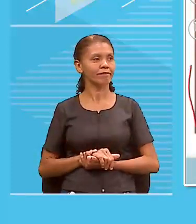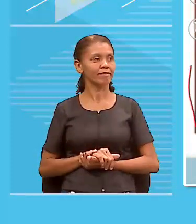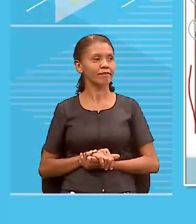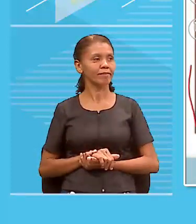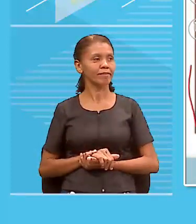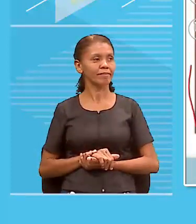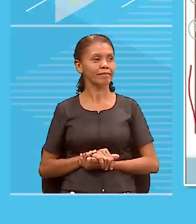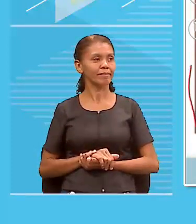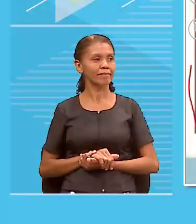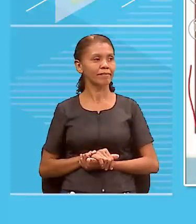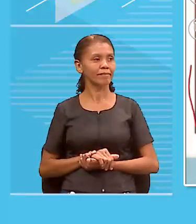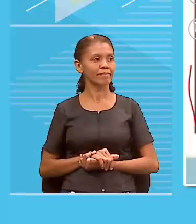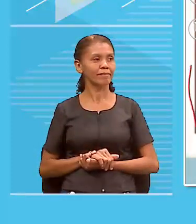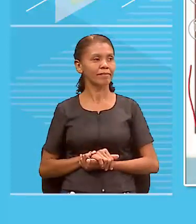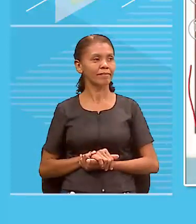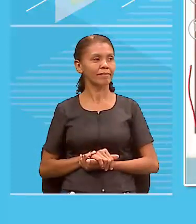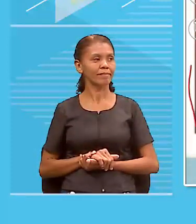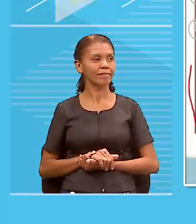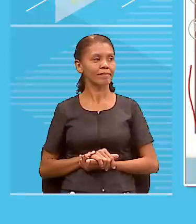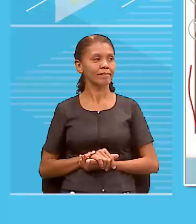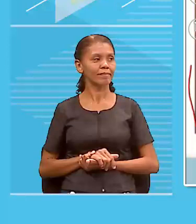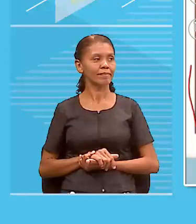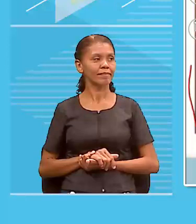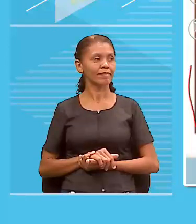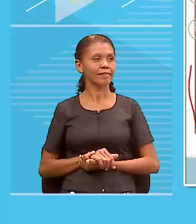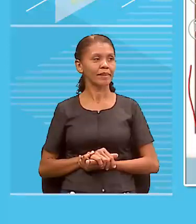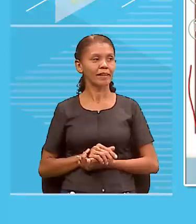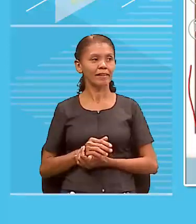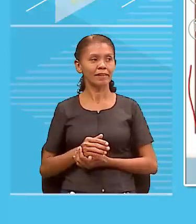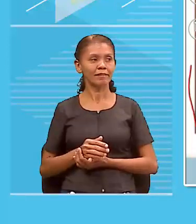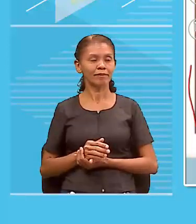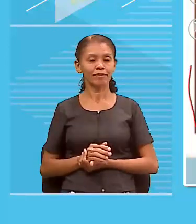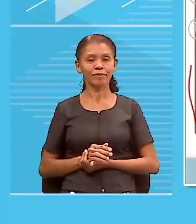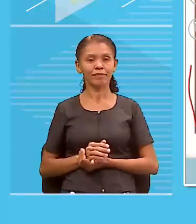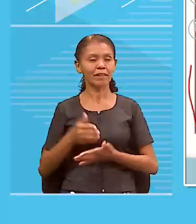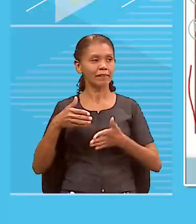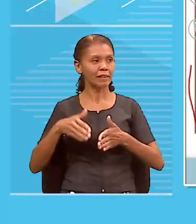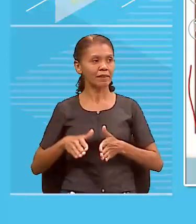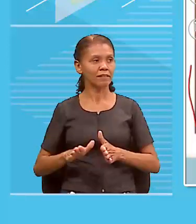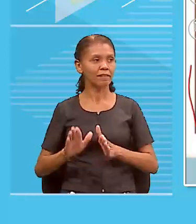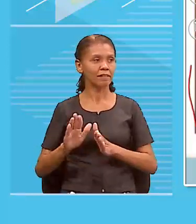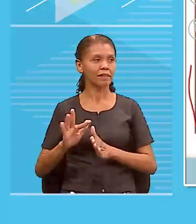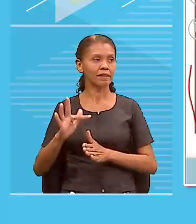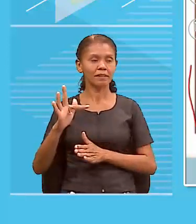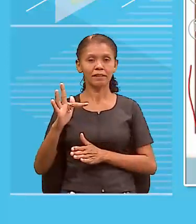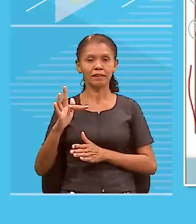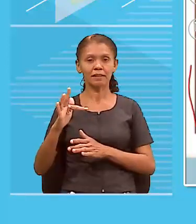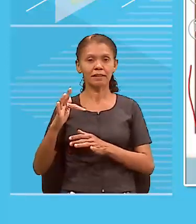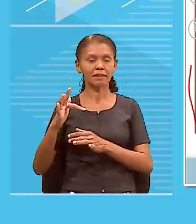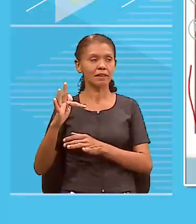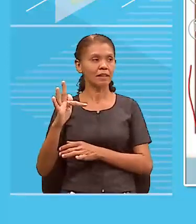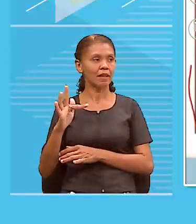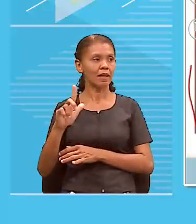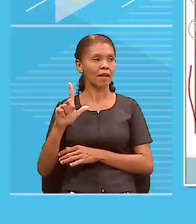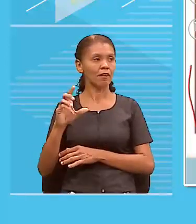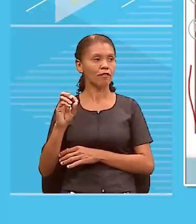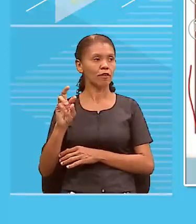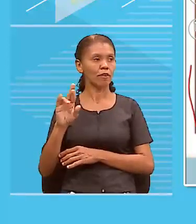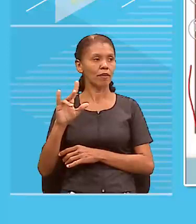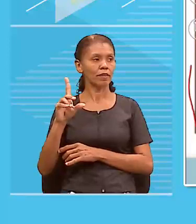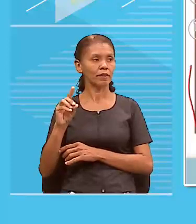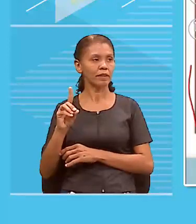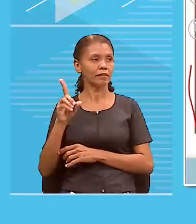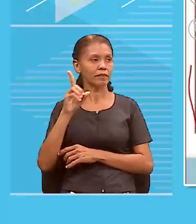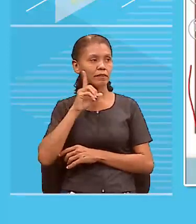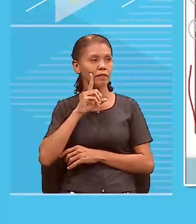Olá eu sou da da da Flórida nos Estados Unidos trailer norte-americana I have two dogs